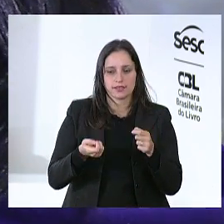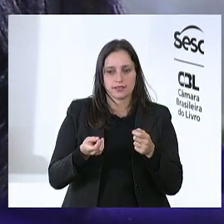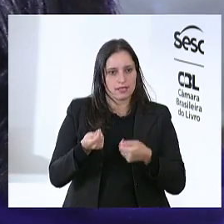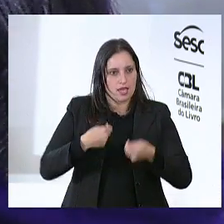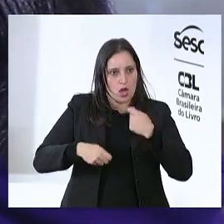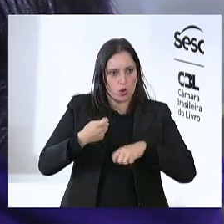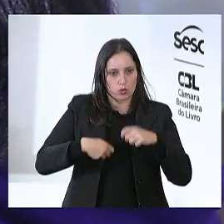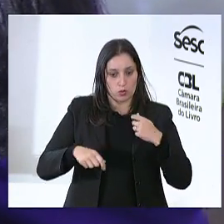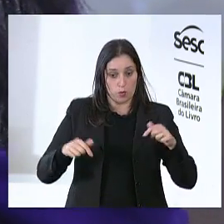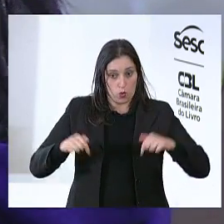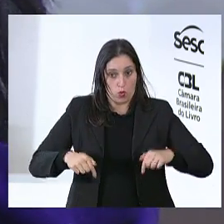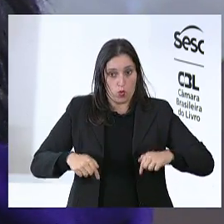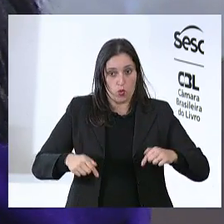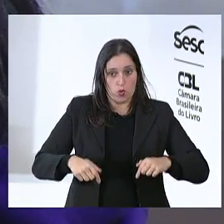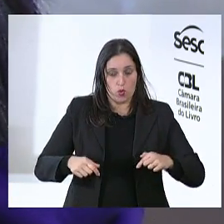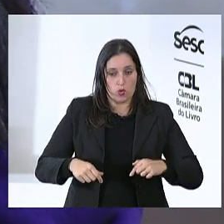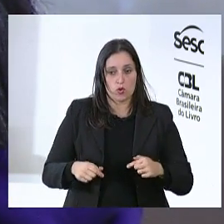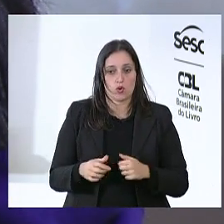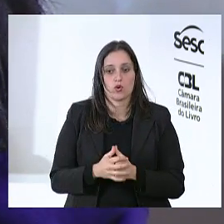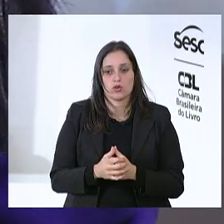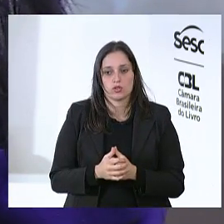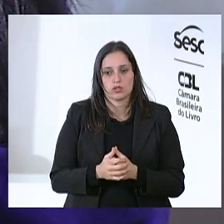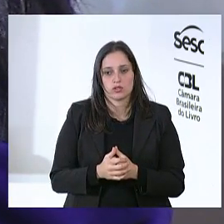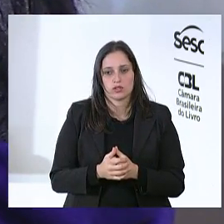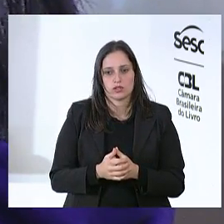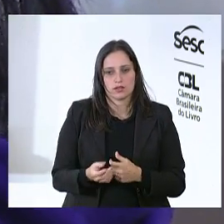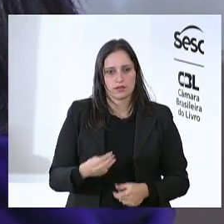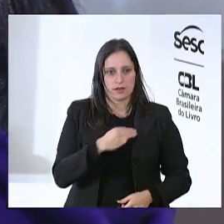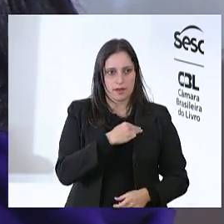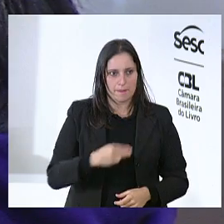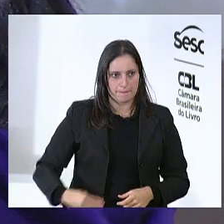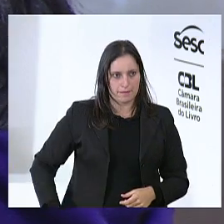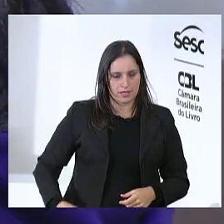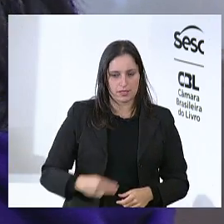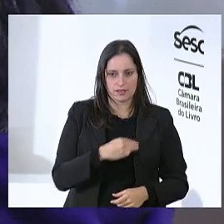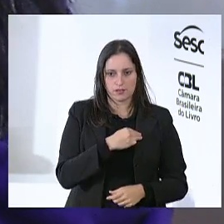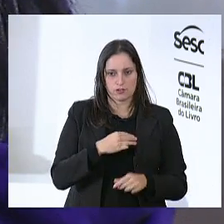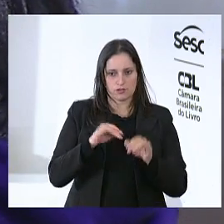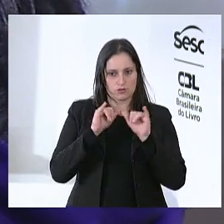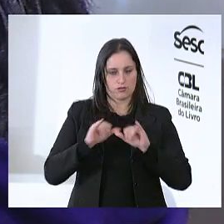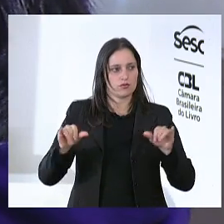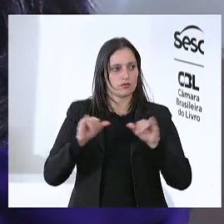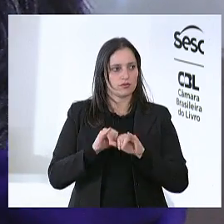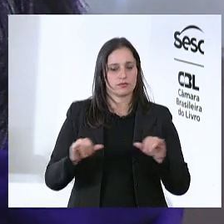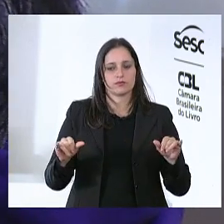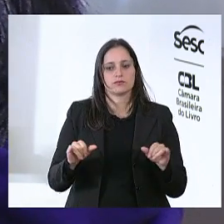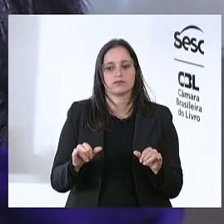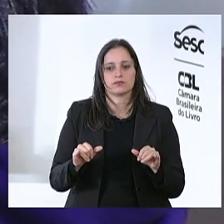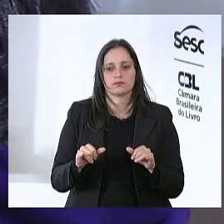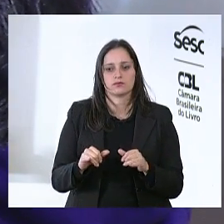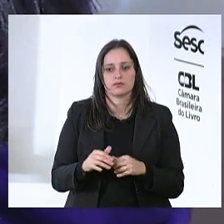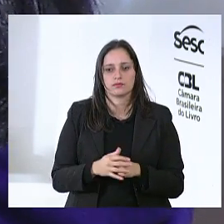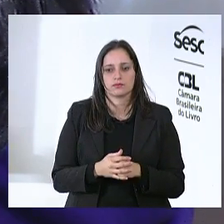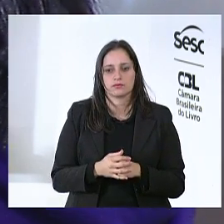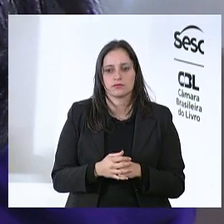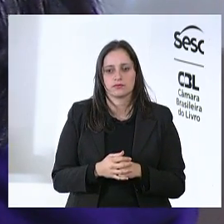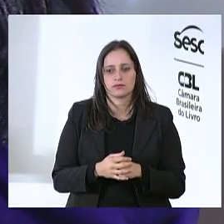também. Hoje, não sei se viu o ministro falando, Mantega, né, que teve apenas